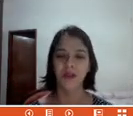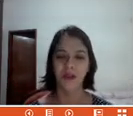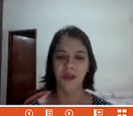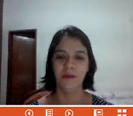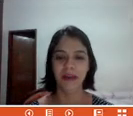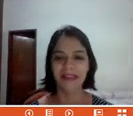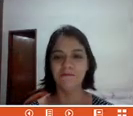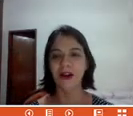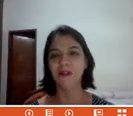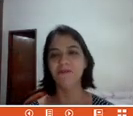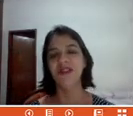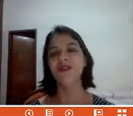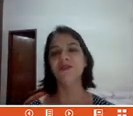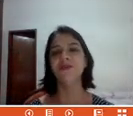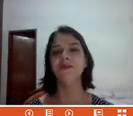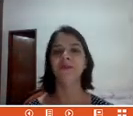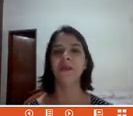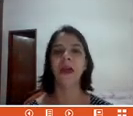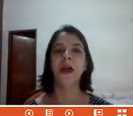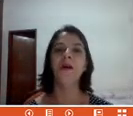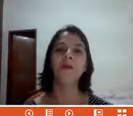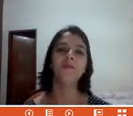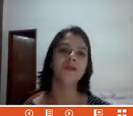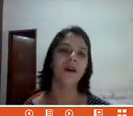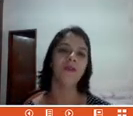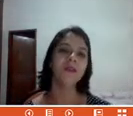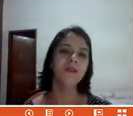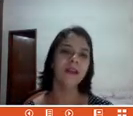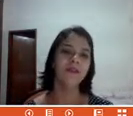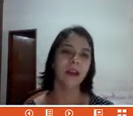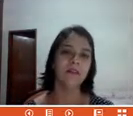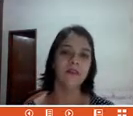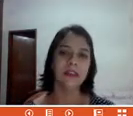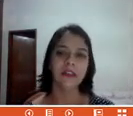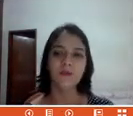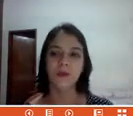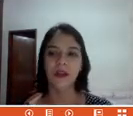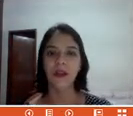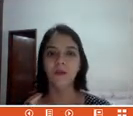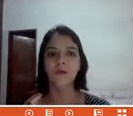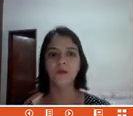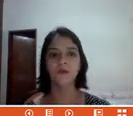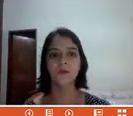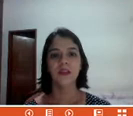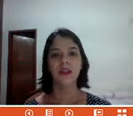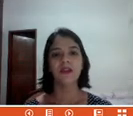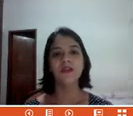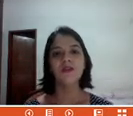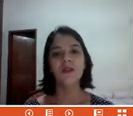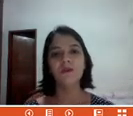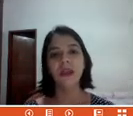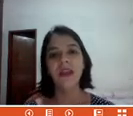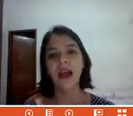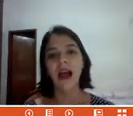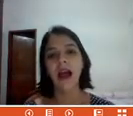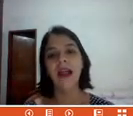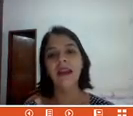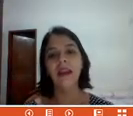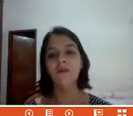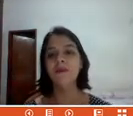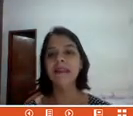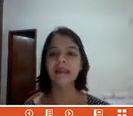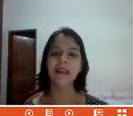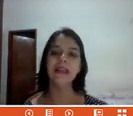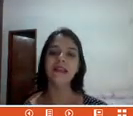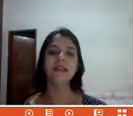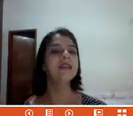nosso principal objetivo. Bom, pessoal, hoje eu vim aqui falar com vocês um pouquinho sobre a